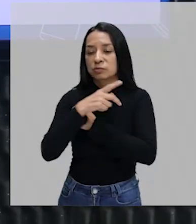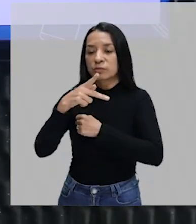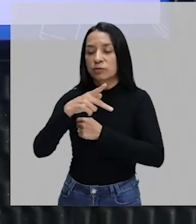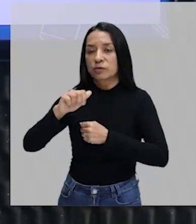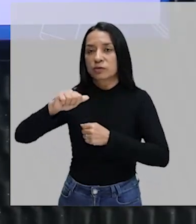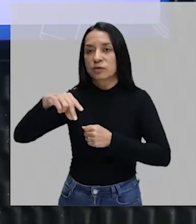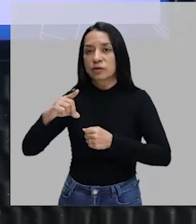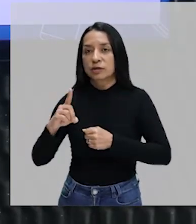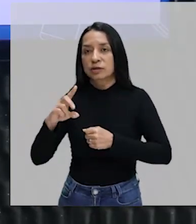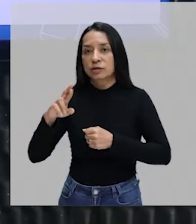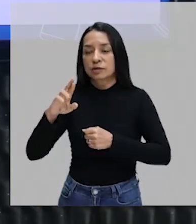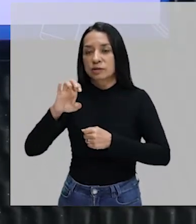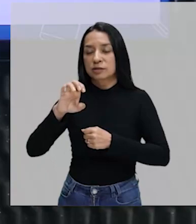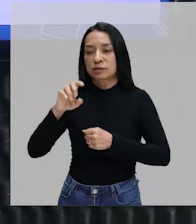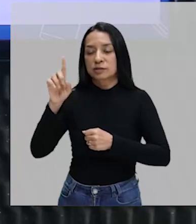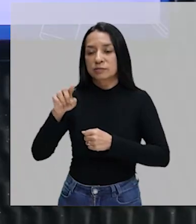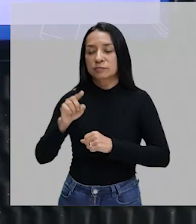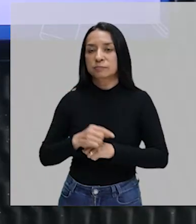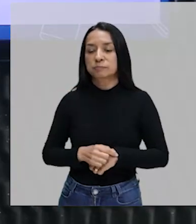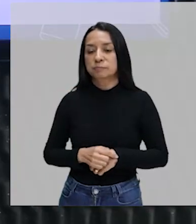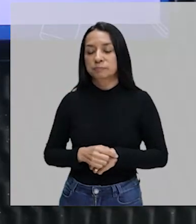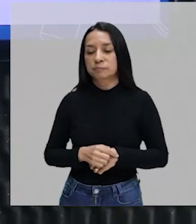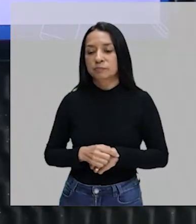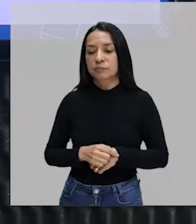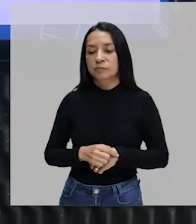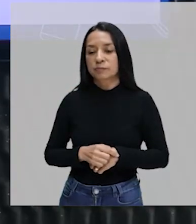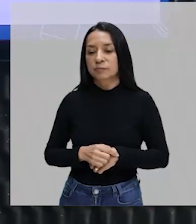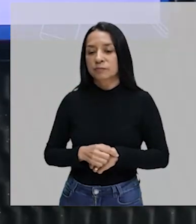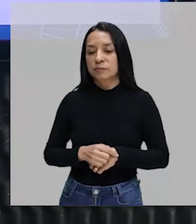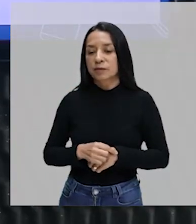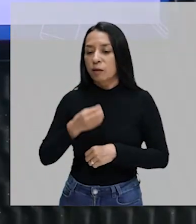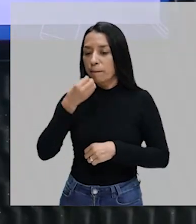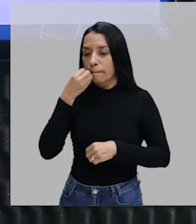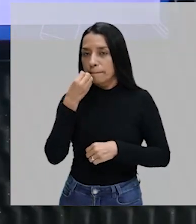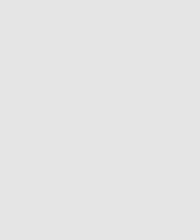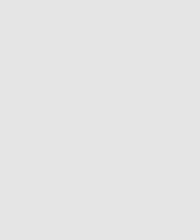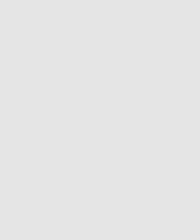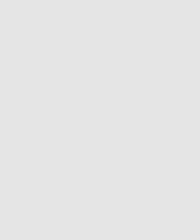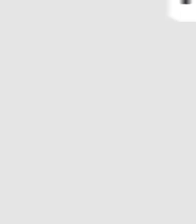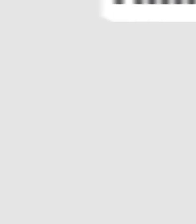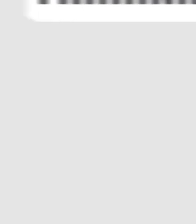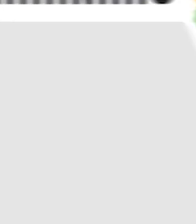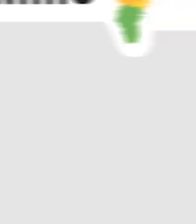tá? Uma grande, né, jornada de educação para todos nós.